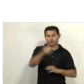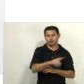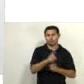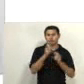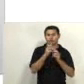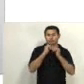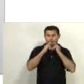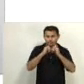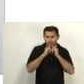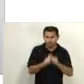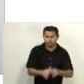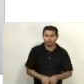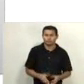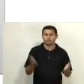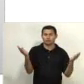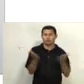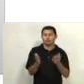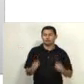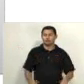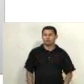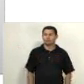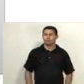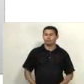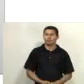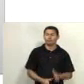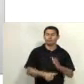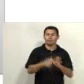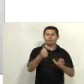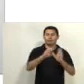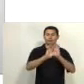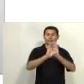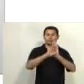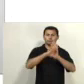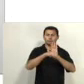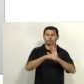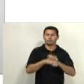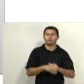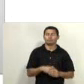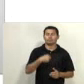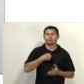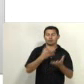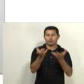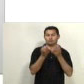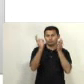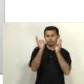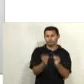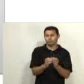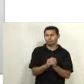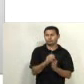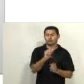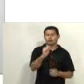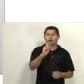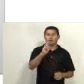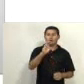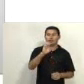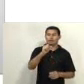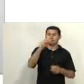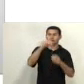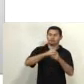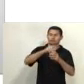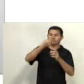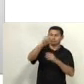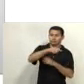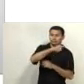esse enunciado que eu dei para vocês agora, tá? Então, primeiro conceito, né? Eu quero justamente essa área que está